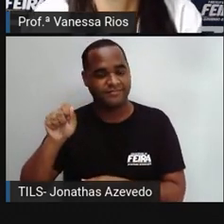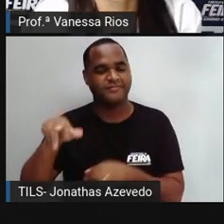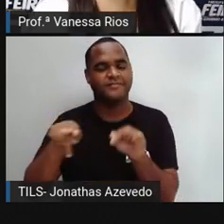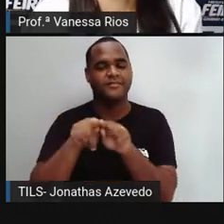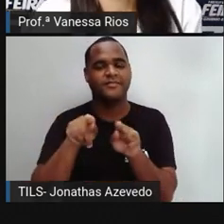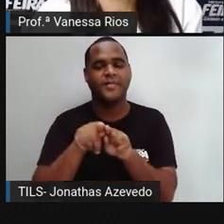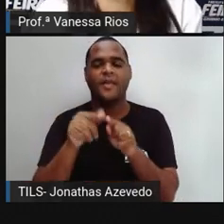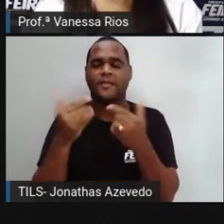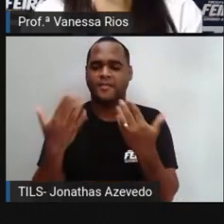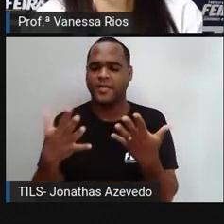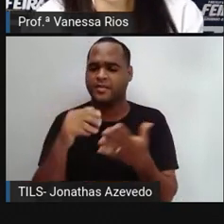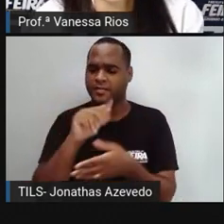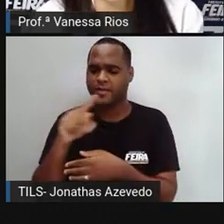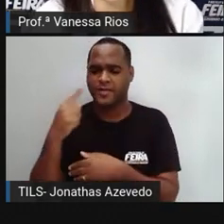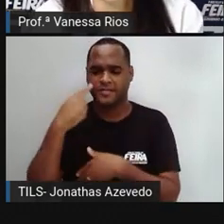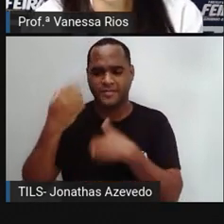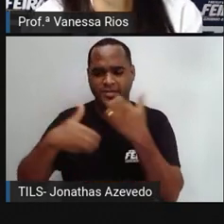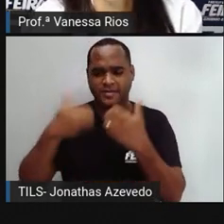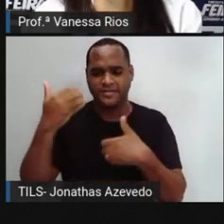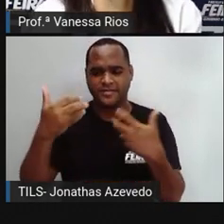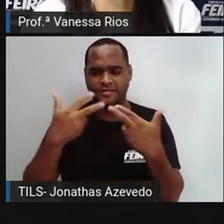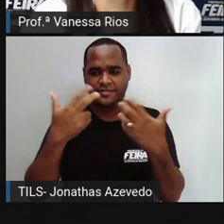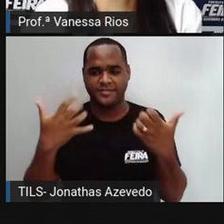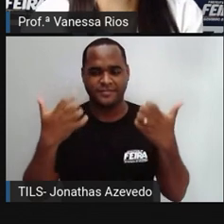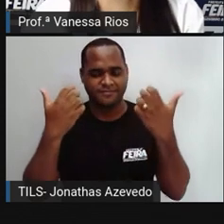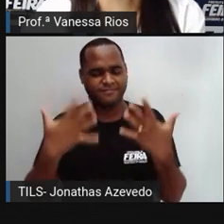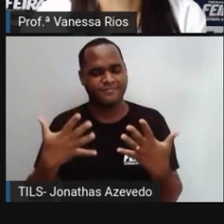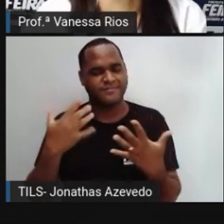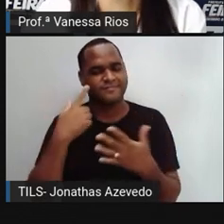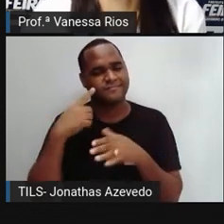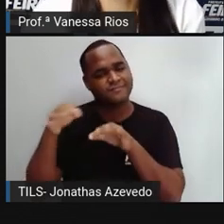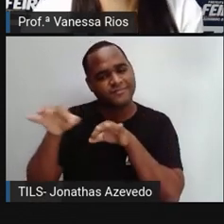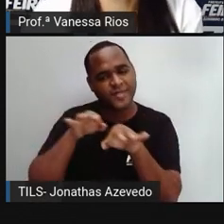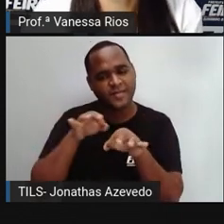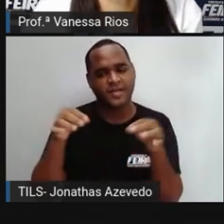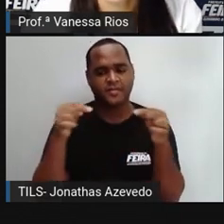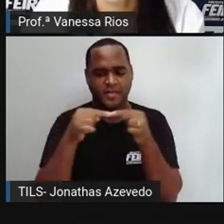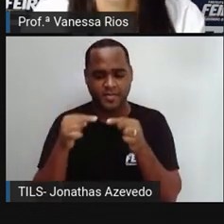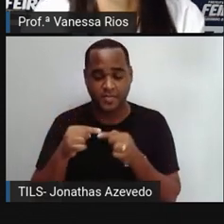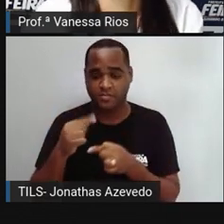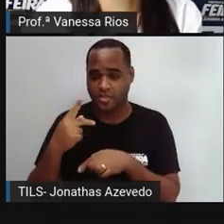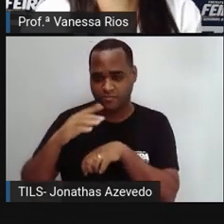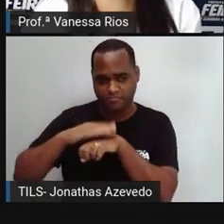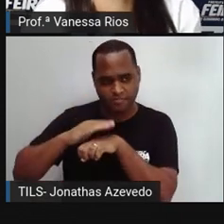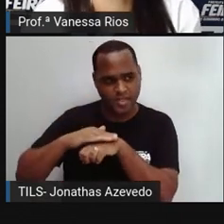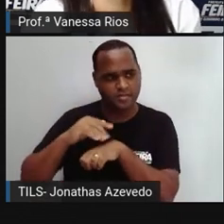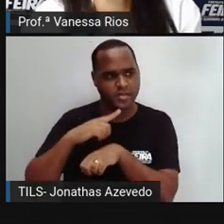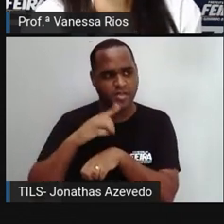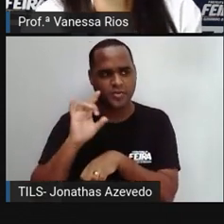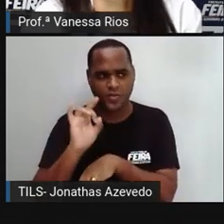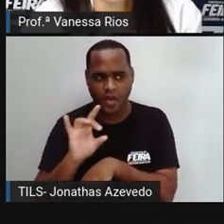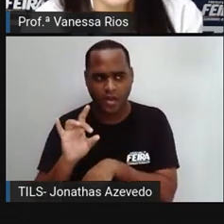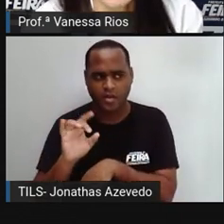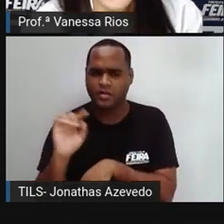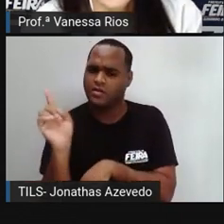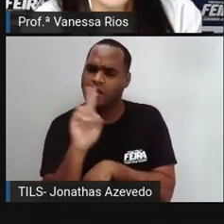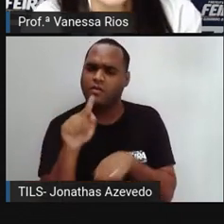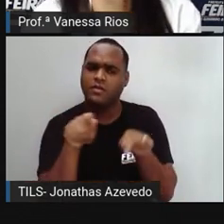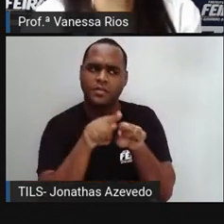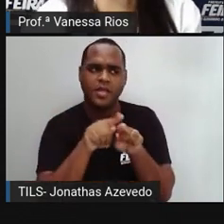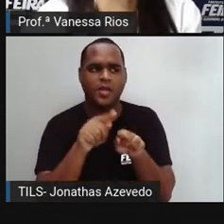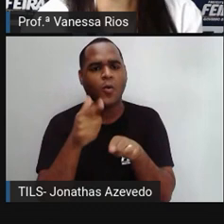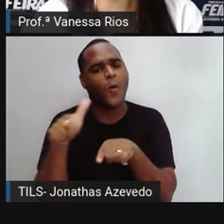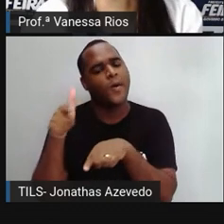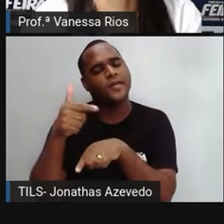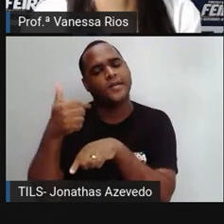Pro passa para vocês através das videoaulas, elas não são preparadas somente por mim, mas existem aí outras